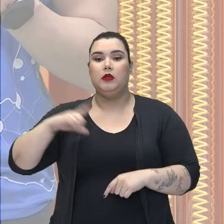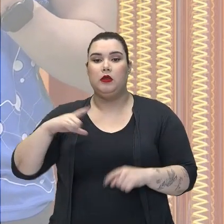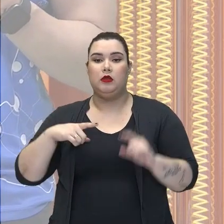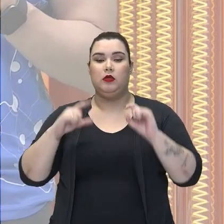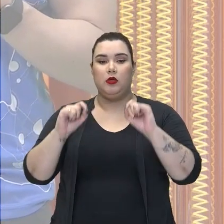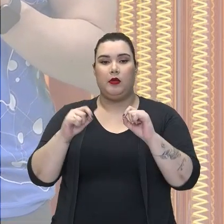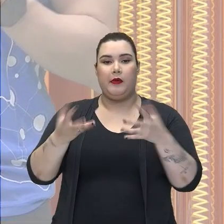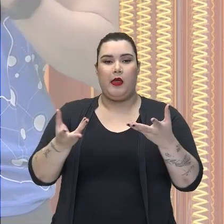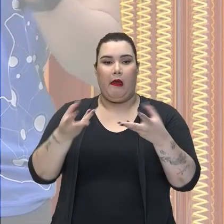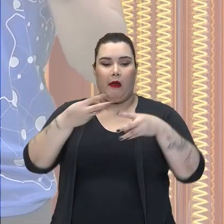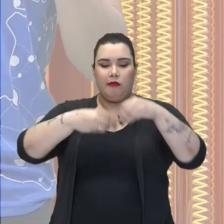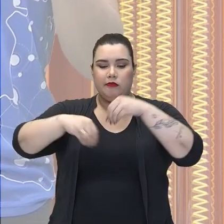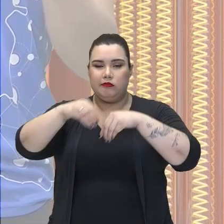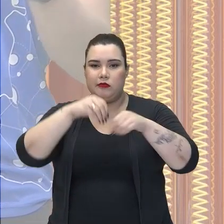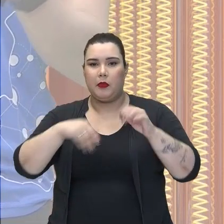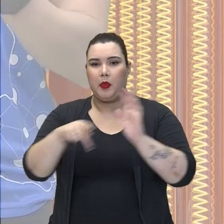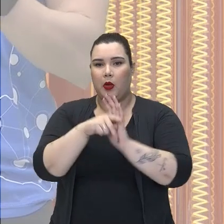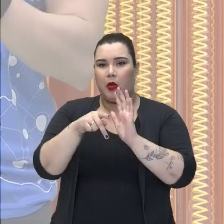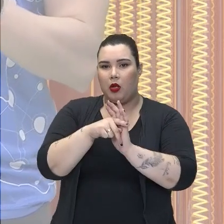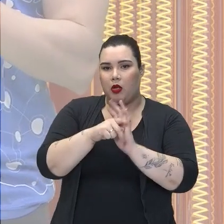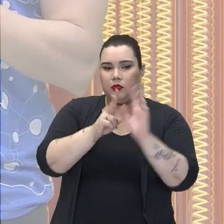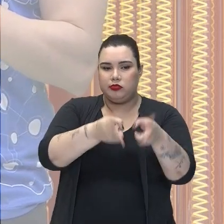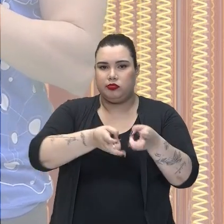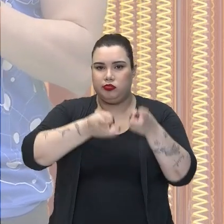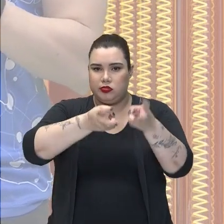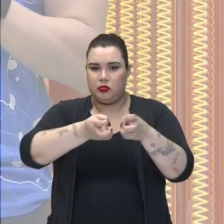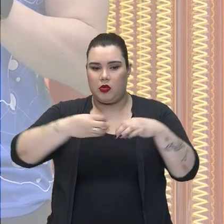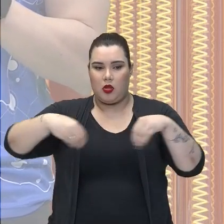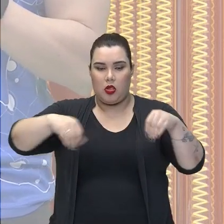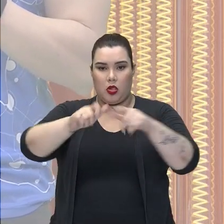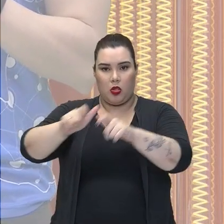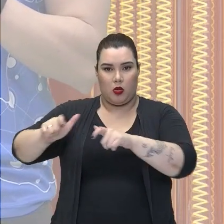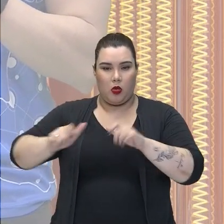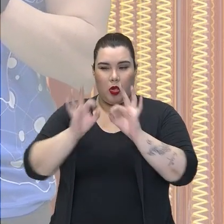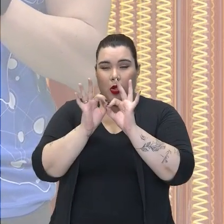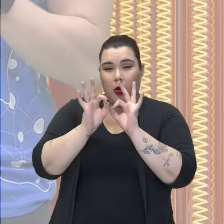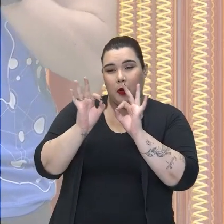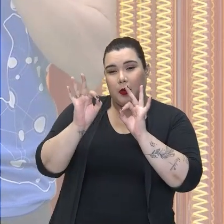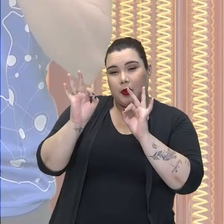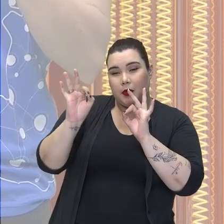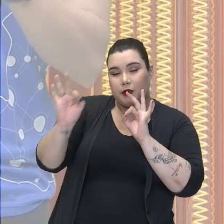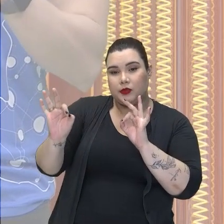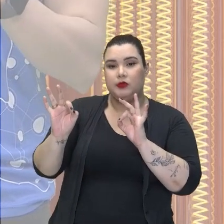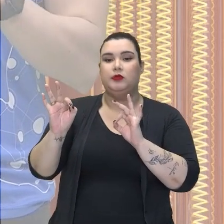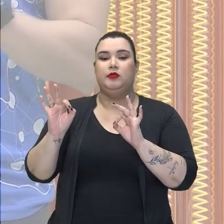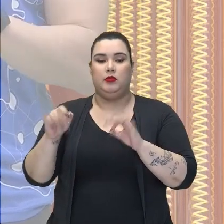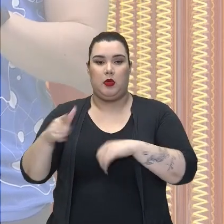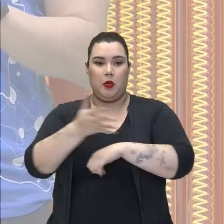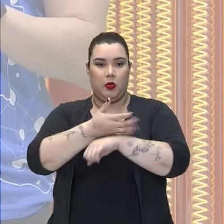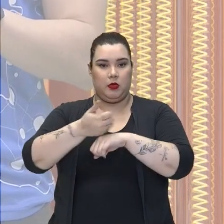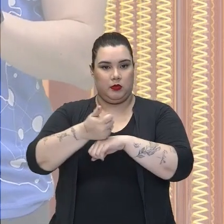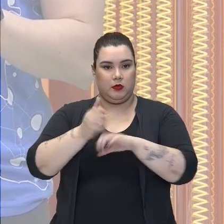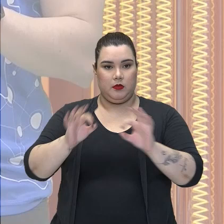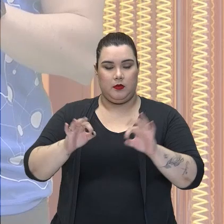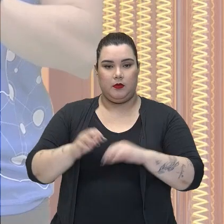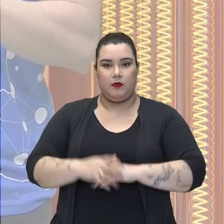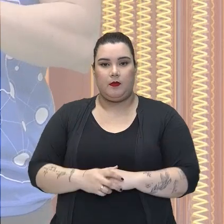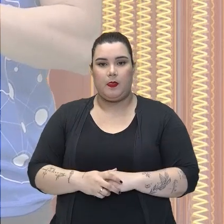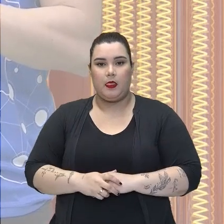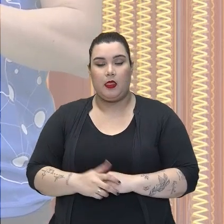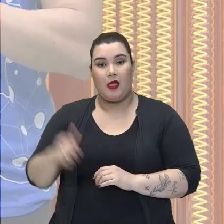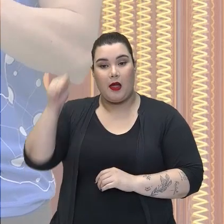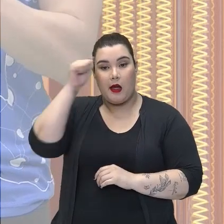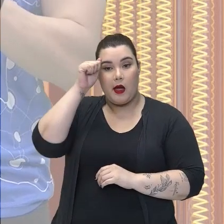especiarias, tá? Que eles retiravam dessas terras mais longínquas que eles colonizavam, certo? Bem,